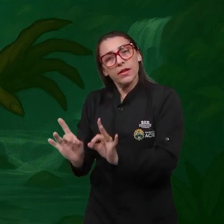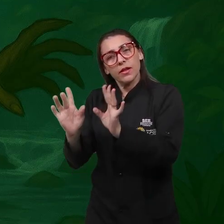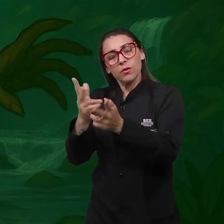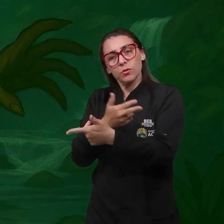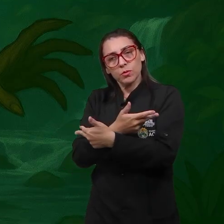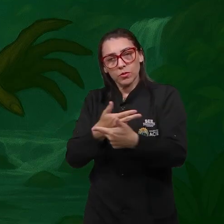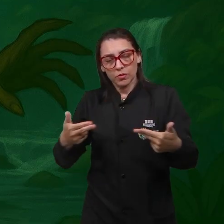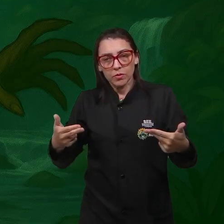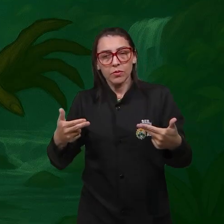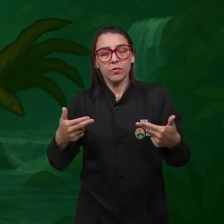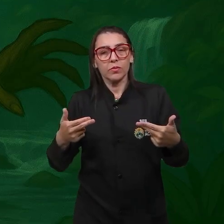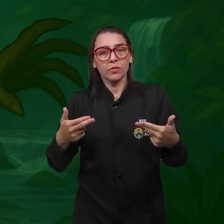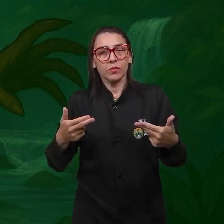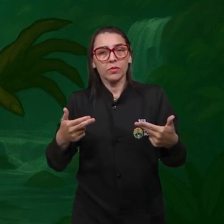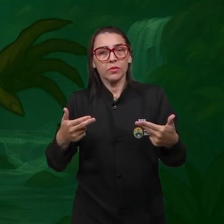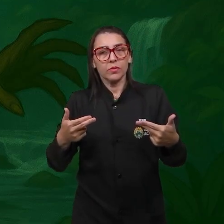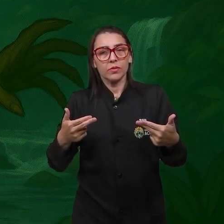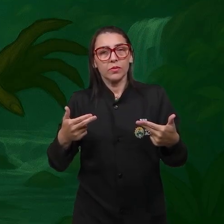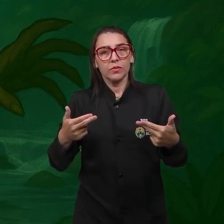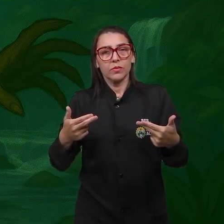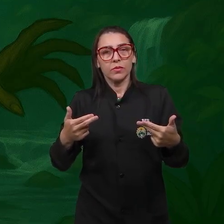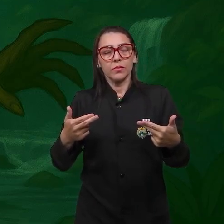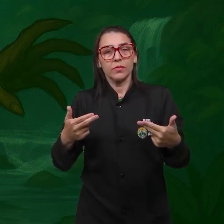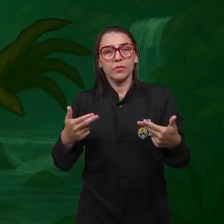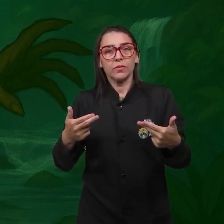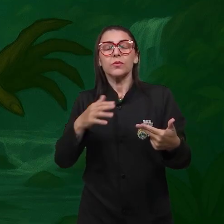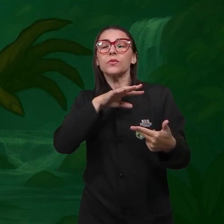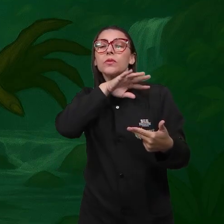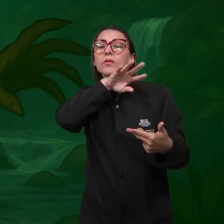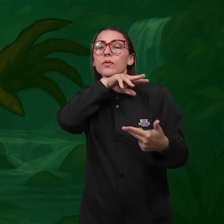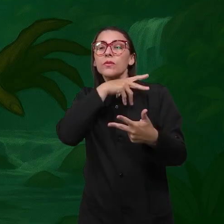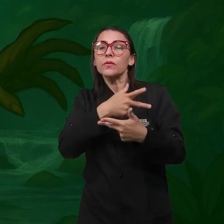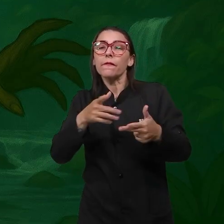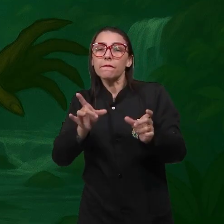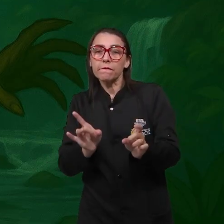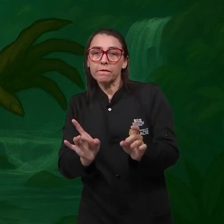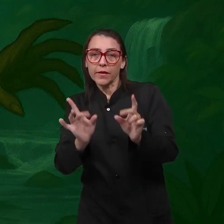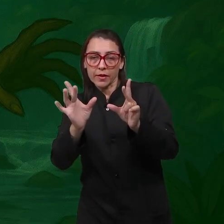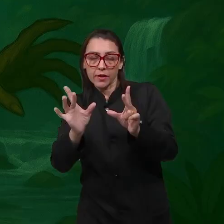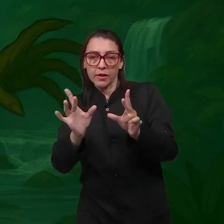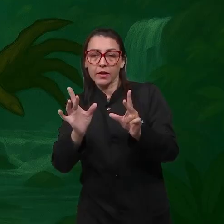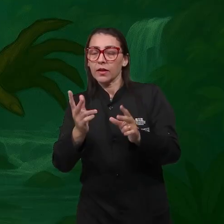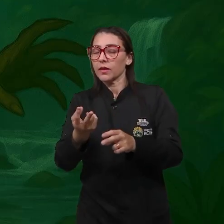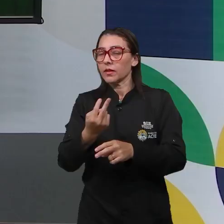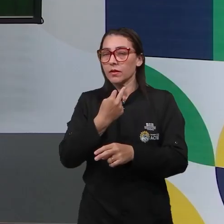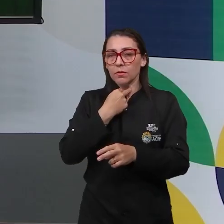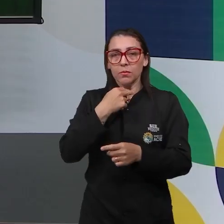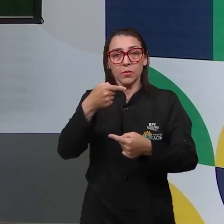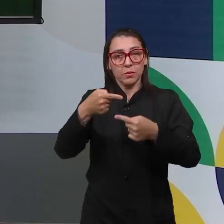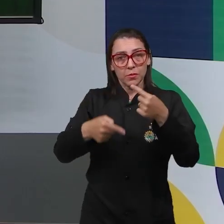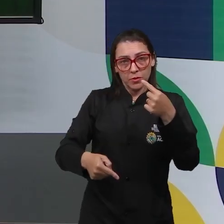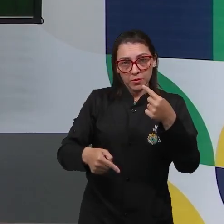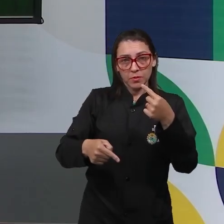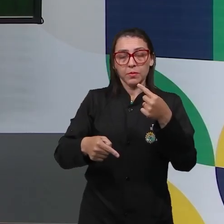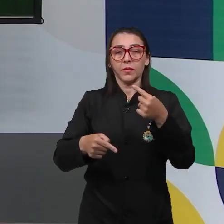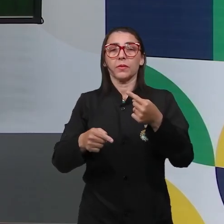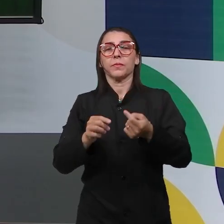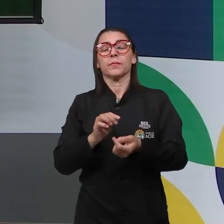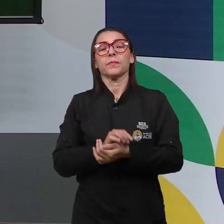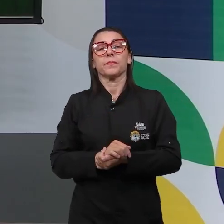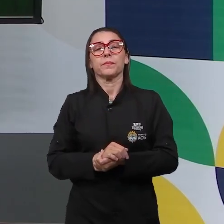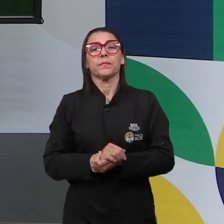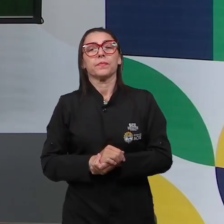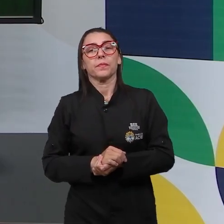para fazer o famoso tráfico selvagem, né? Traficar animais silvestres, vendê-los,